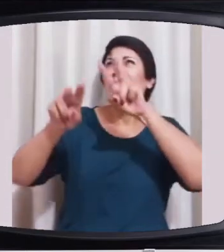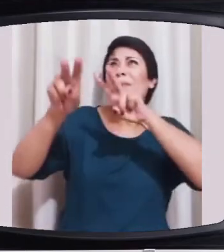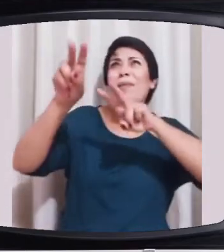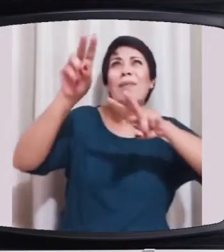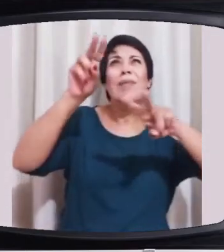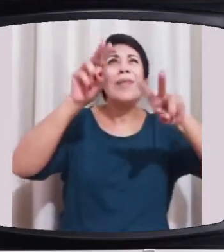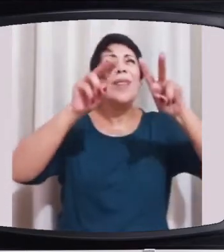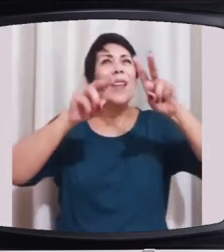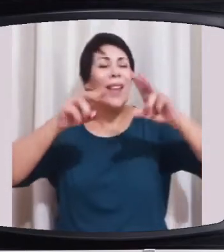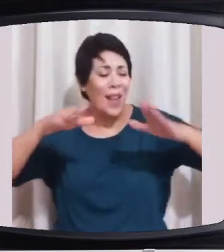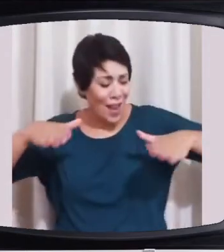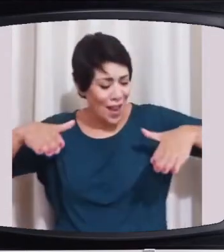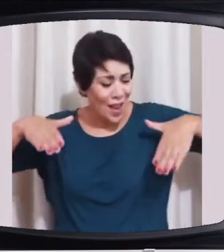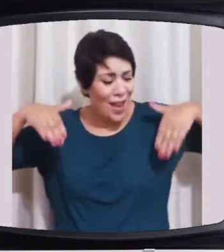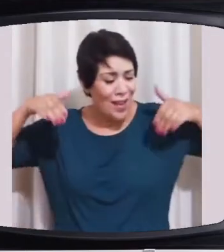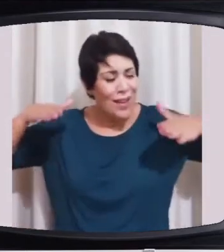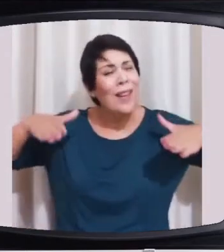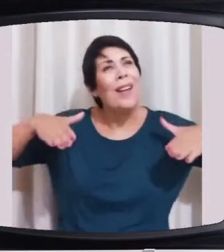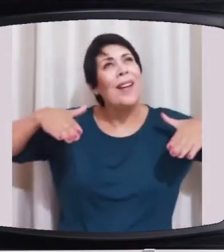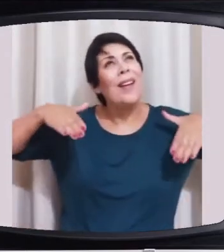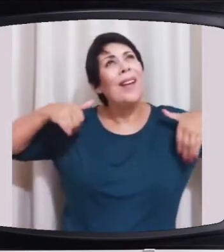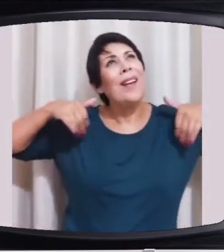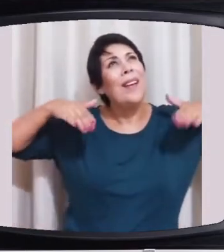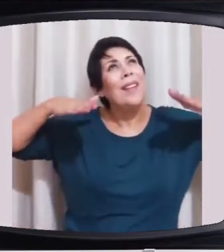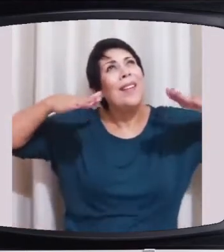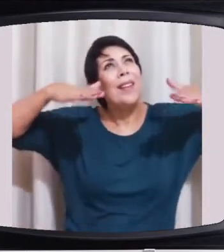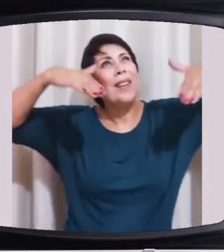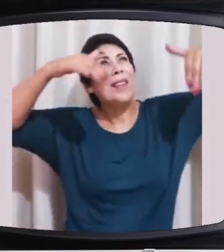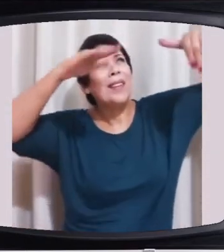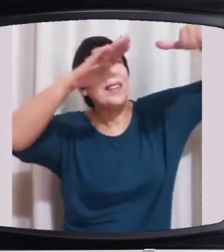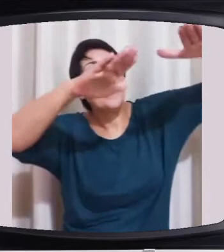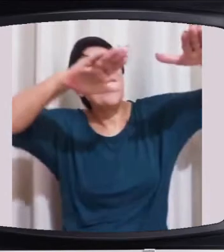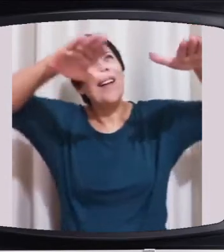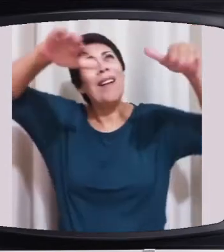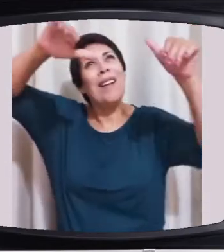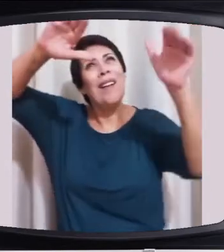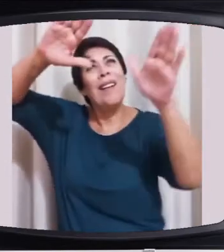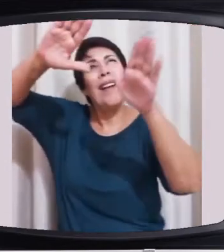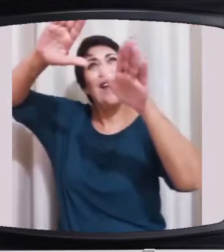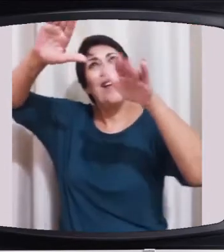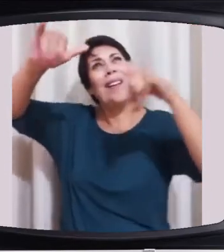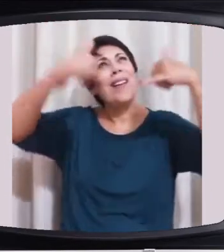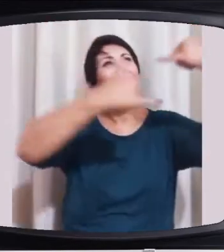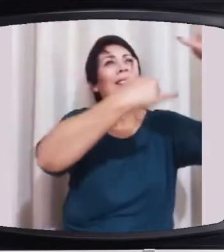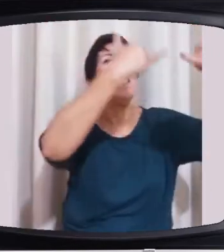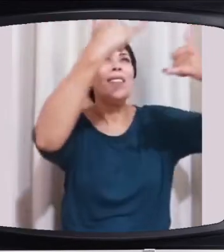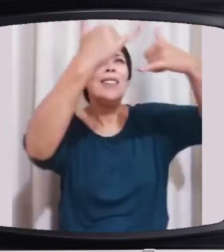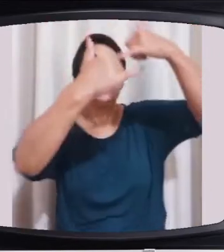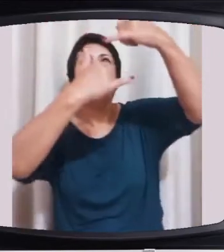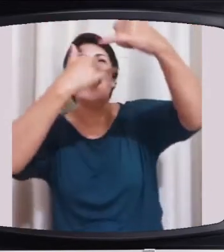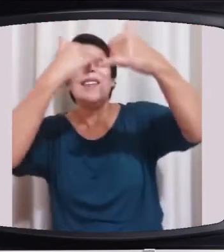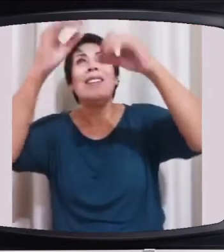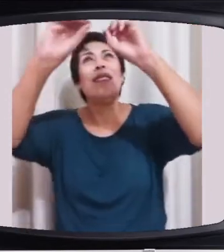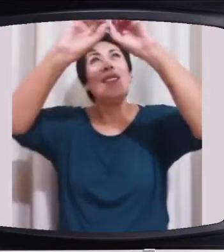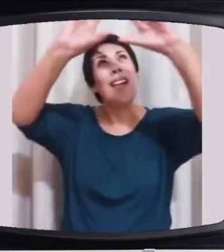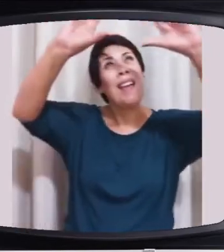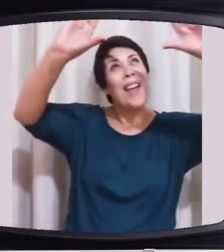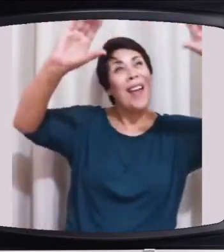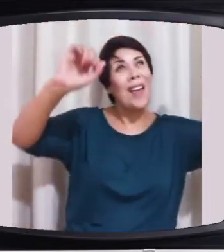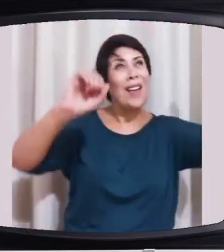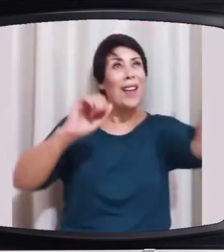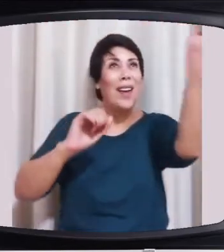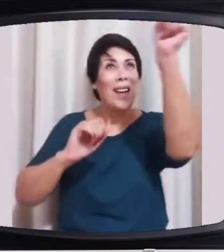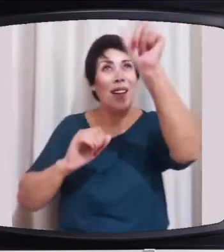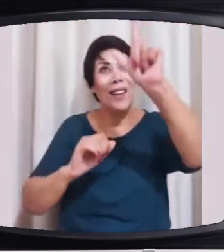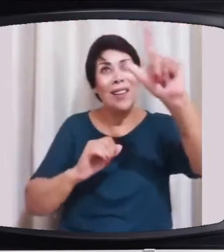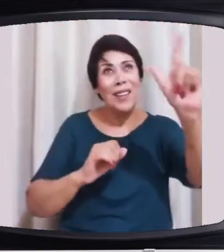anjos vão brincar, céu azul. I can see the angels